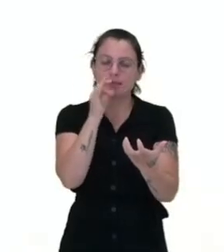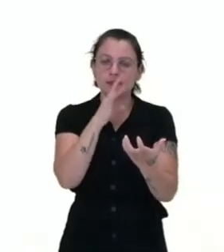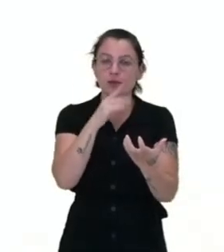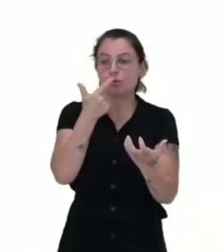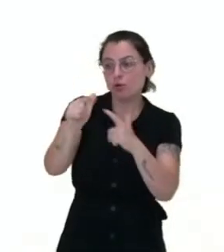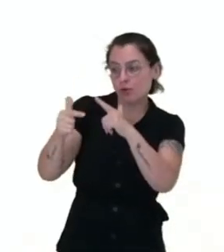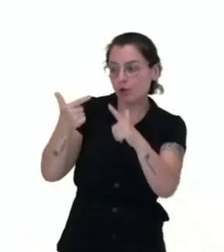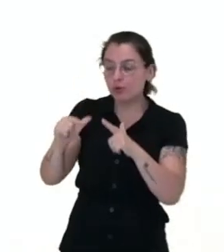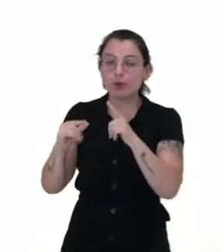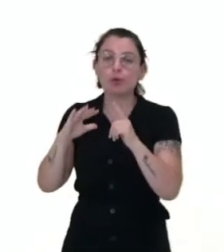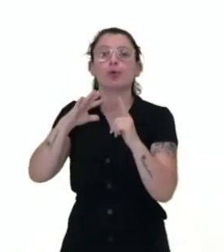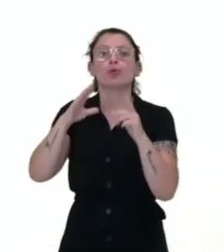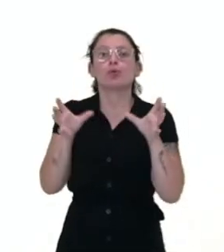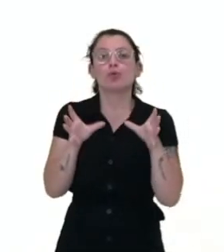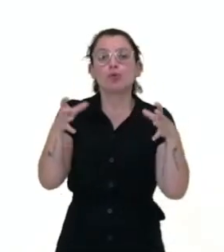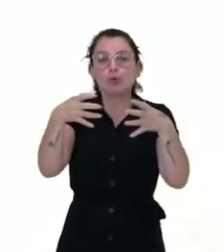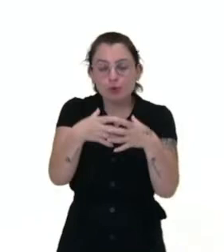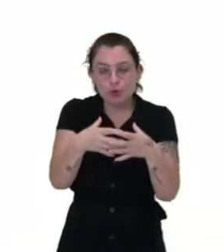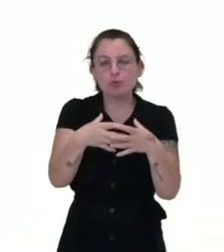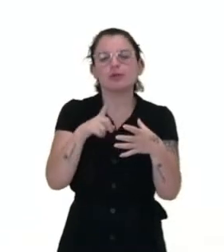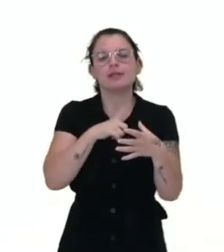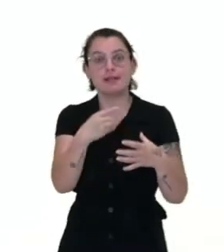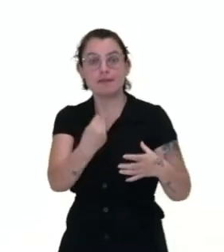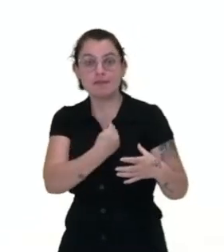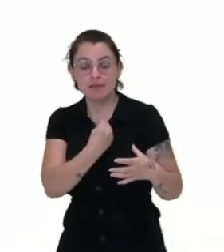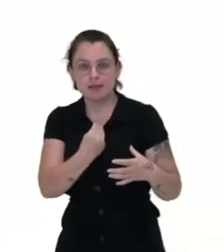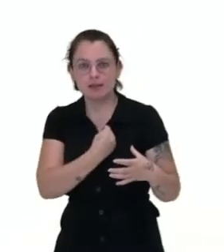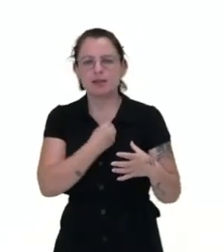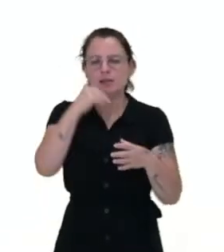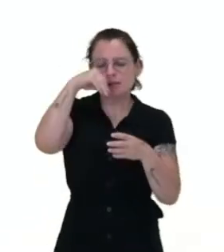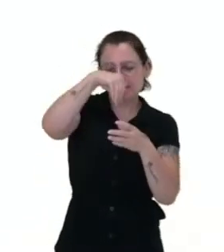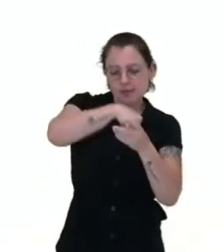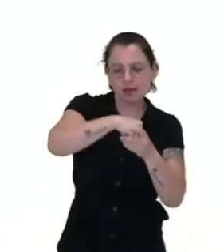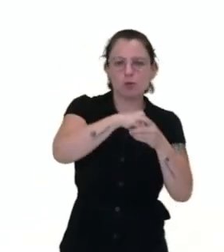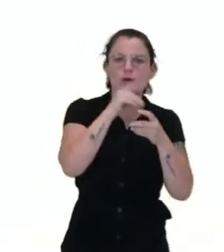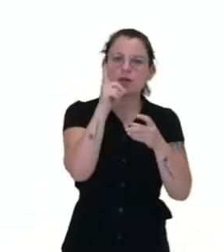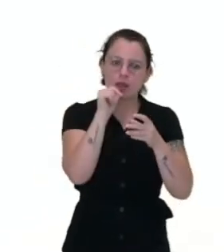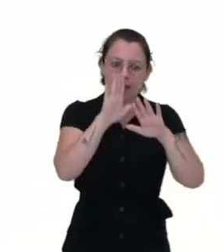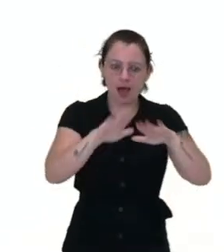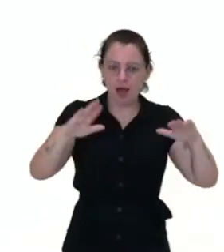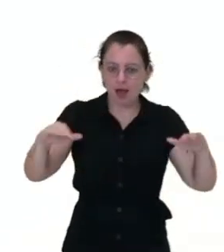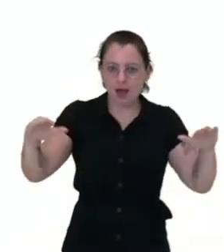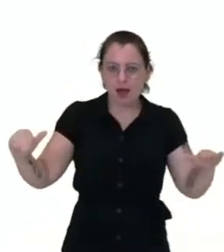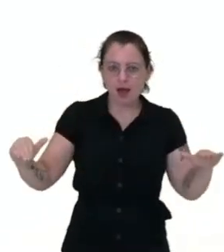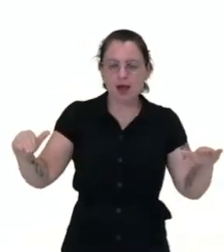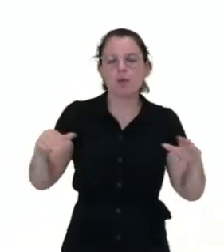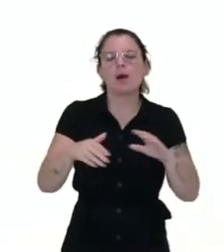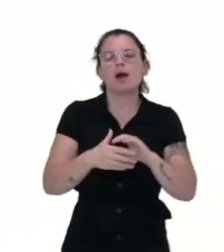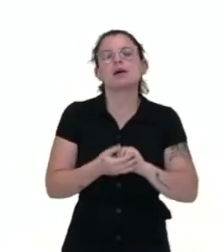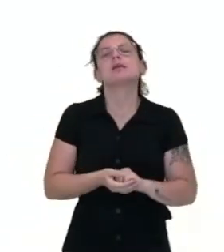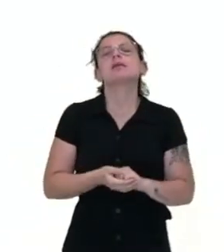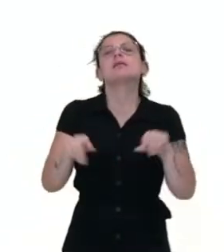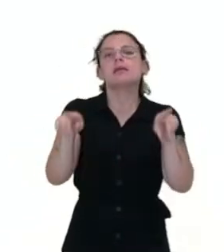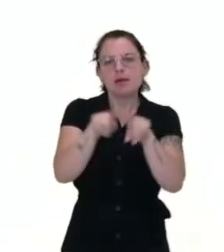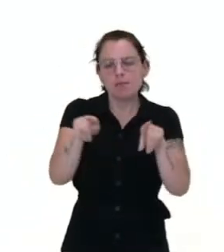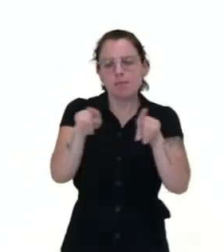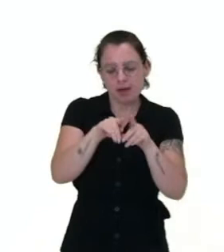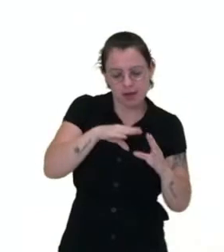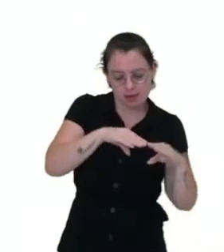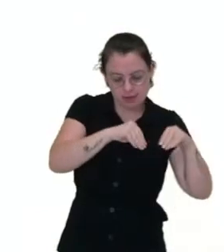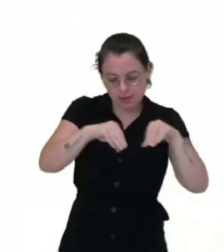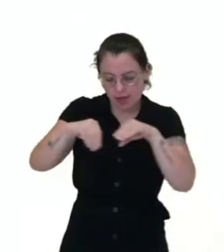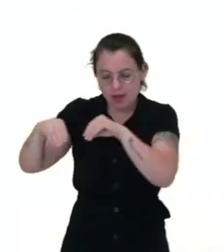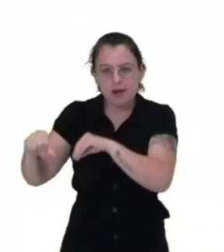podem viver naquela localidade, tanto na água, quanto na terra, quanto no ar. Nessa imagem, a gente tem uma ilustração